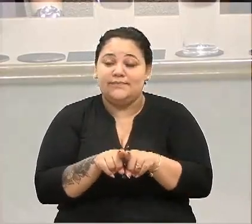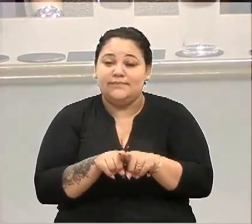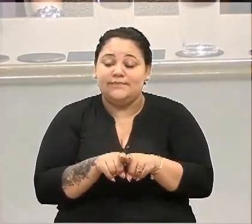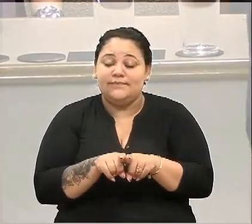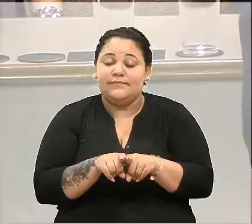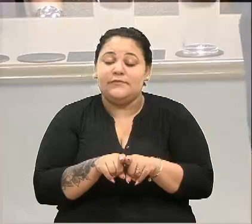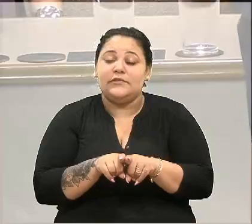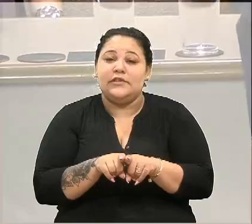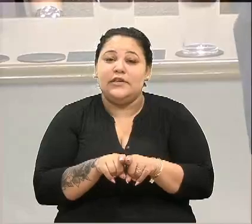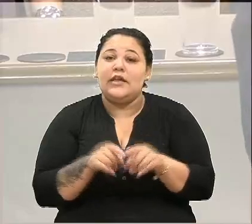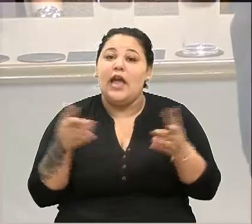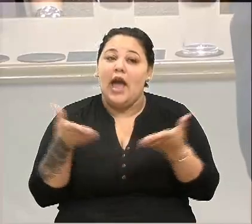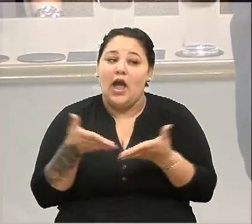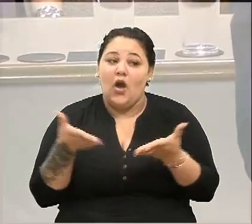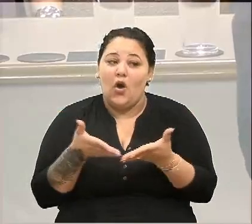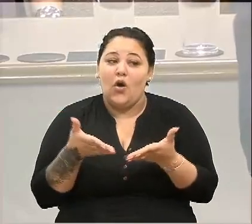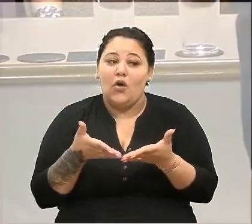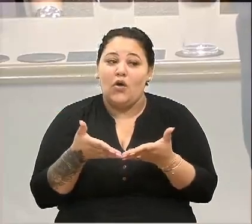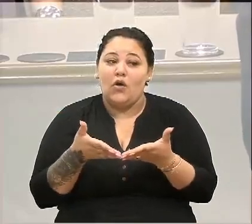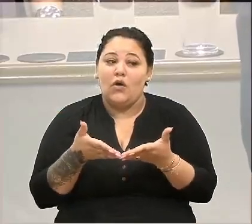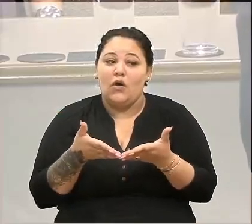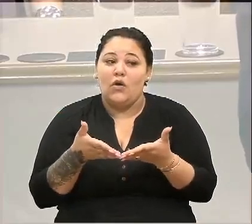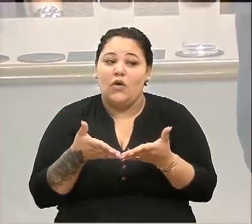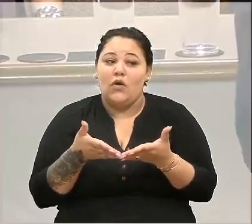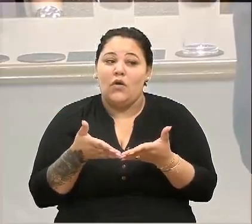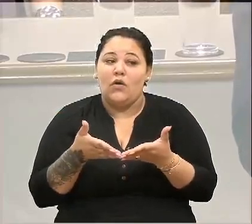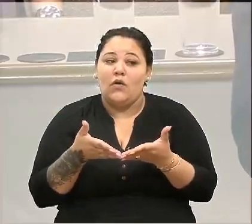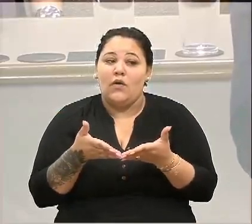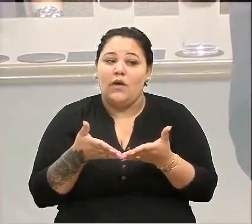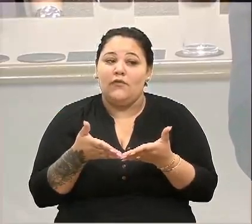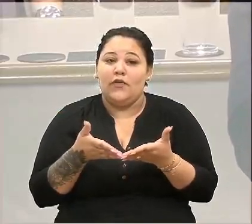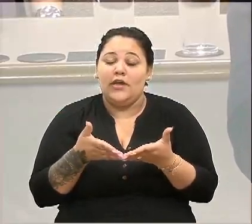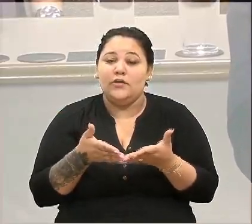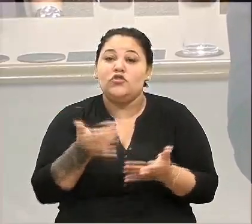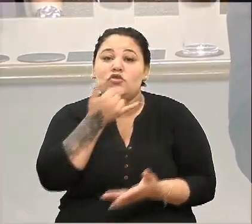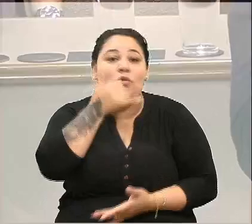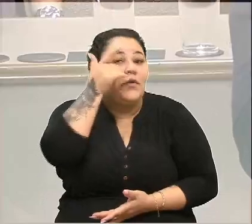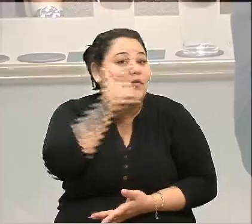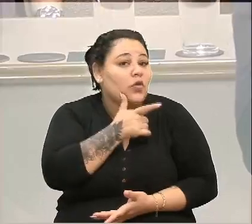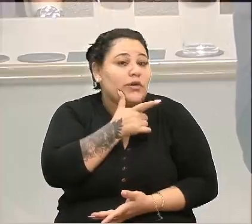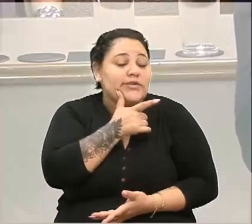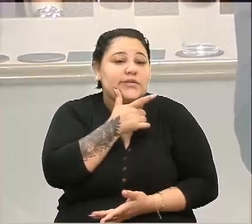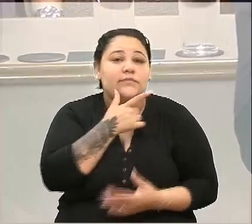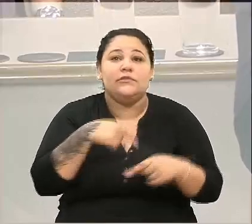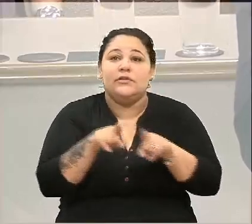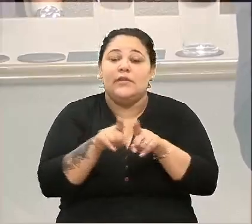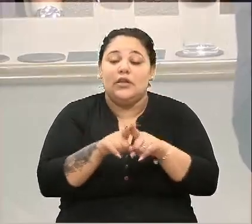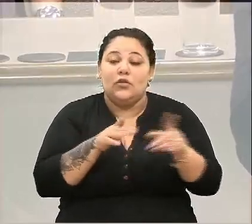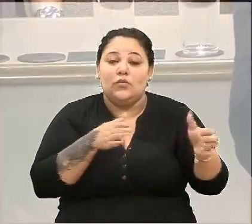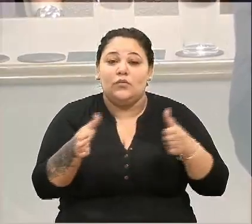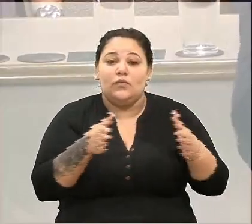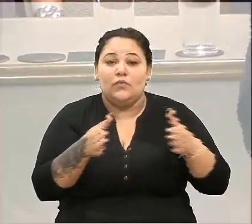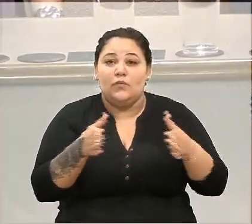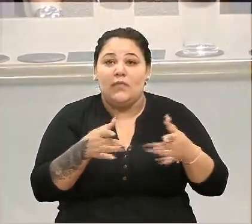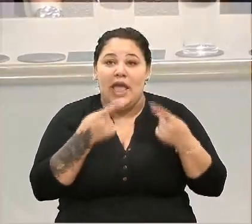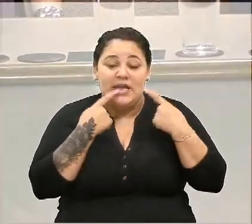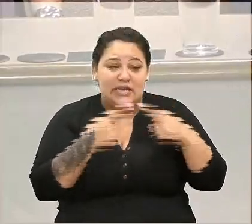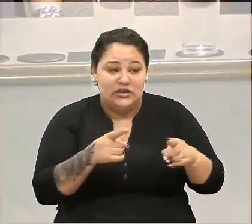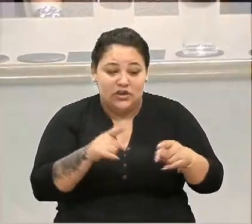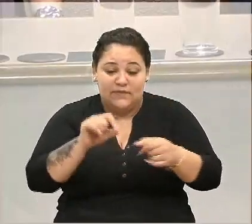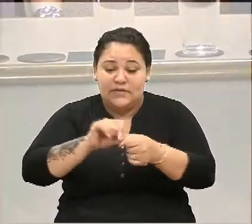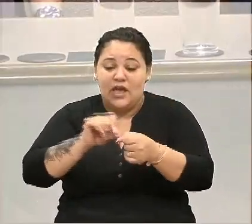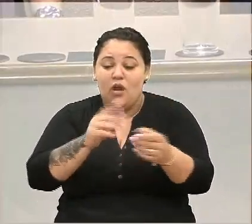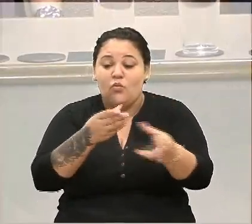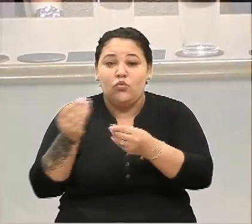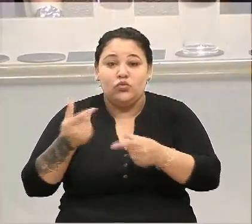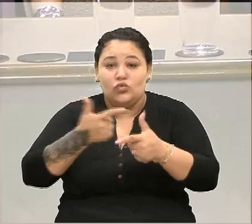Felizmente, estamos chegando ao final do período da InSaúde. Muita crítica foi feita, muitos